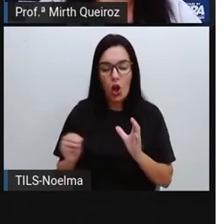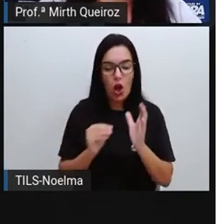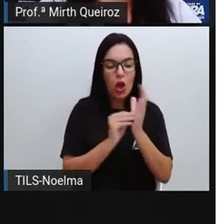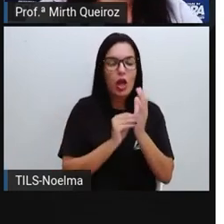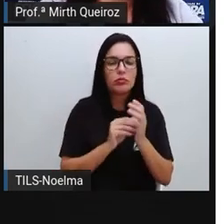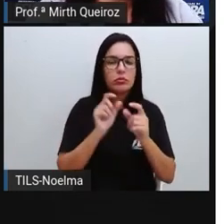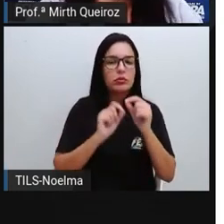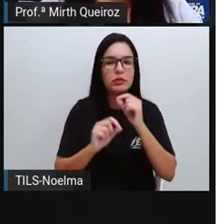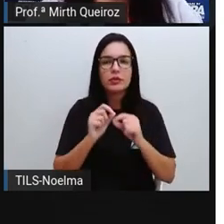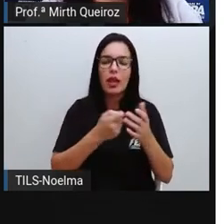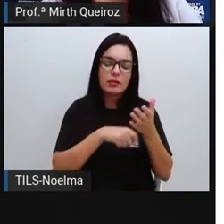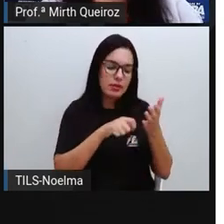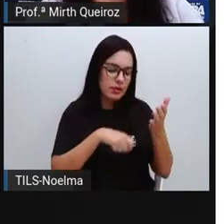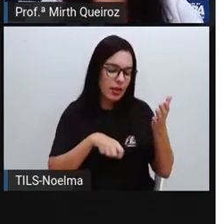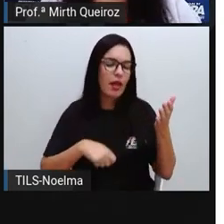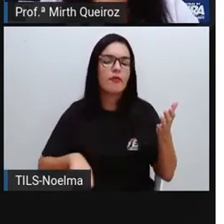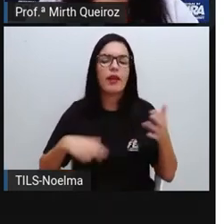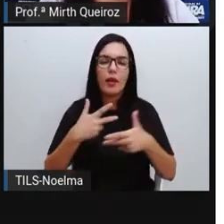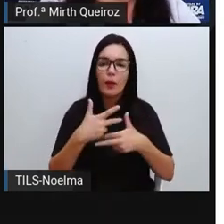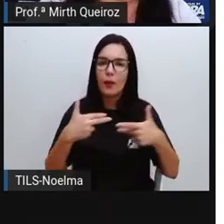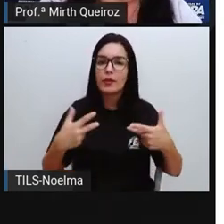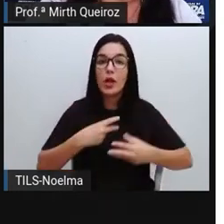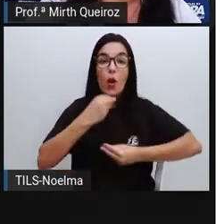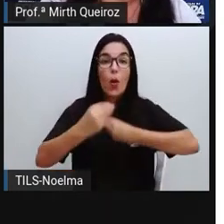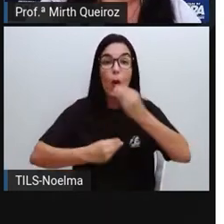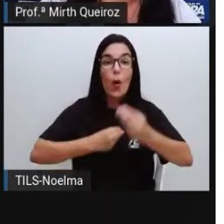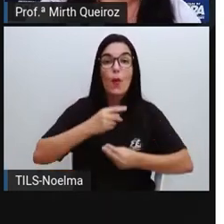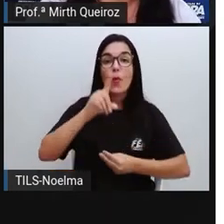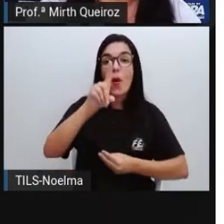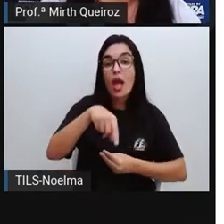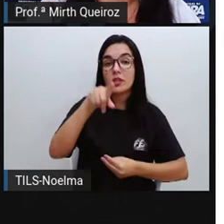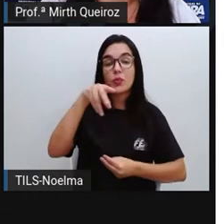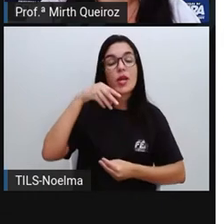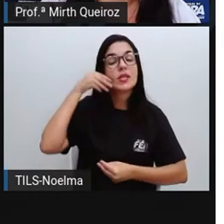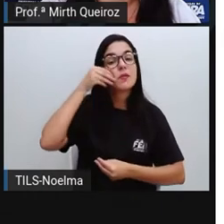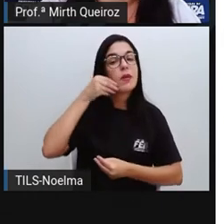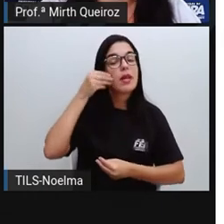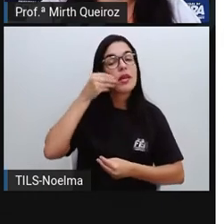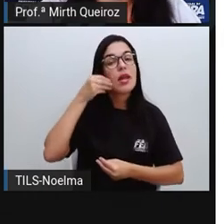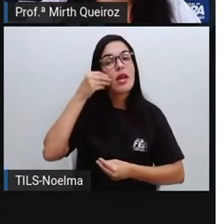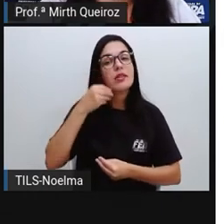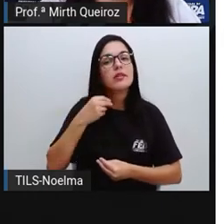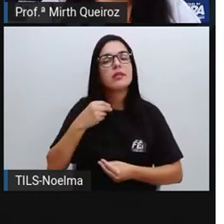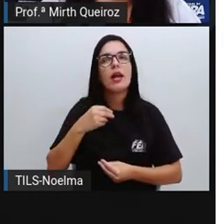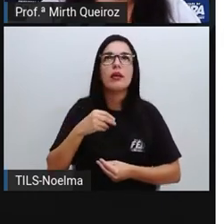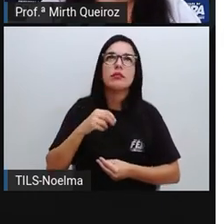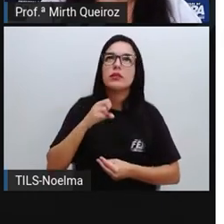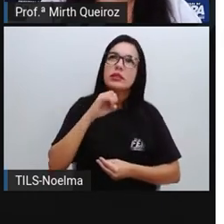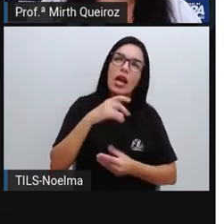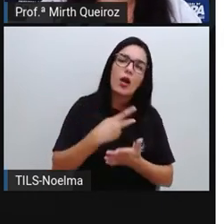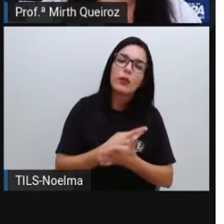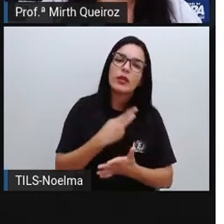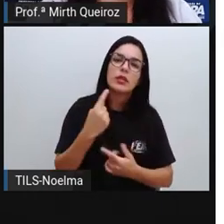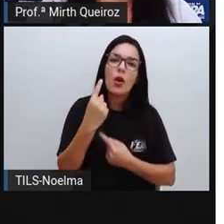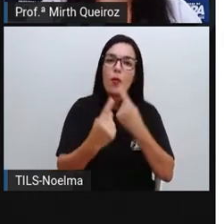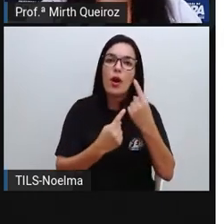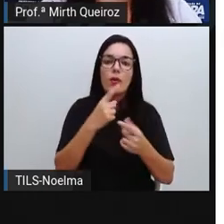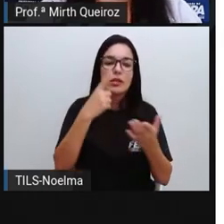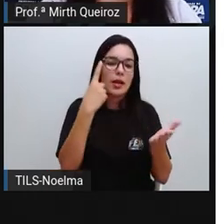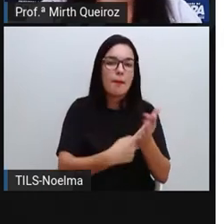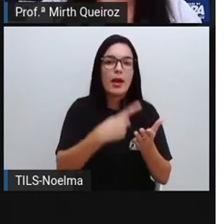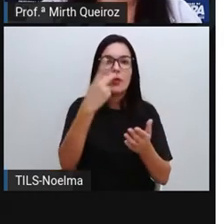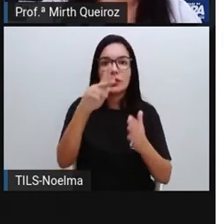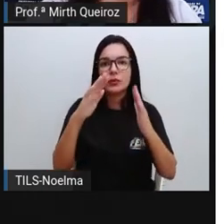tendo aula e vocês vão falar aí, relatar sobre essas experiências de vocês, algum fato que marcou aí